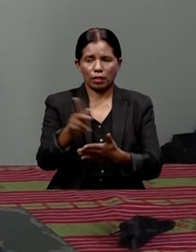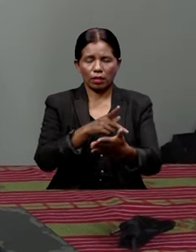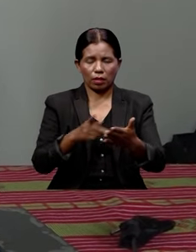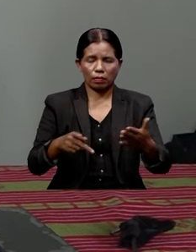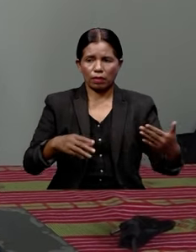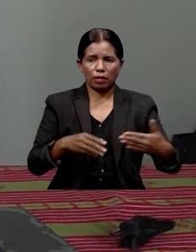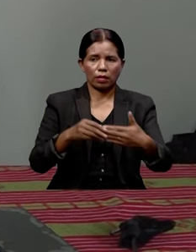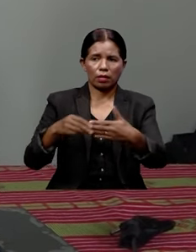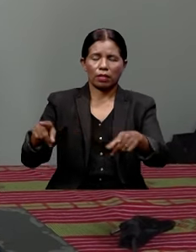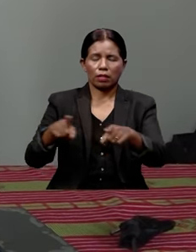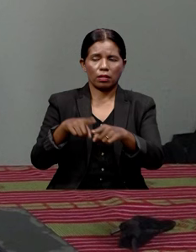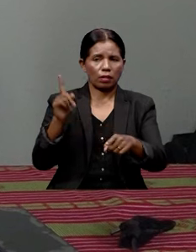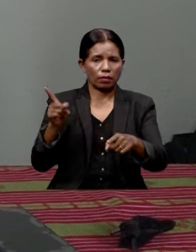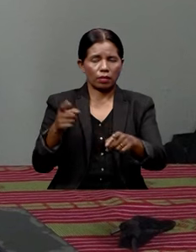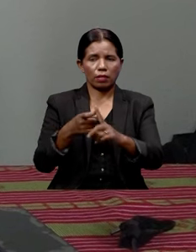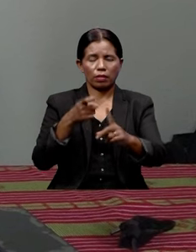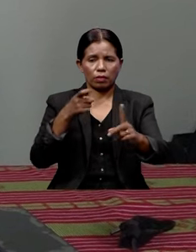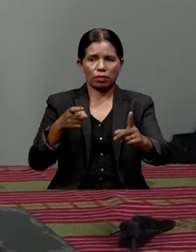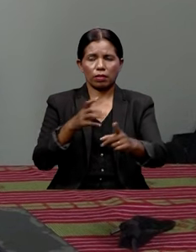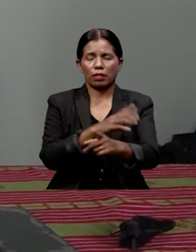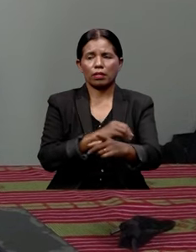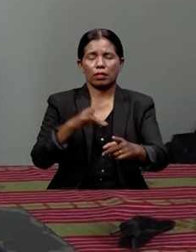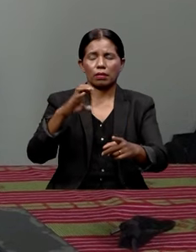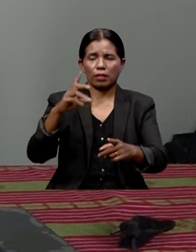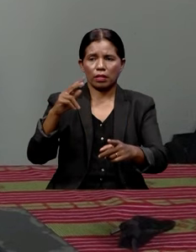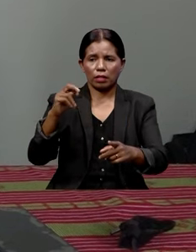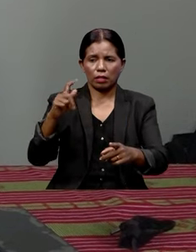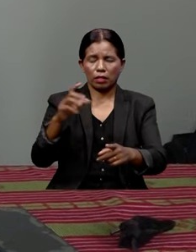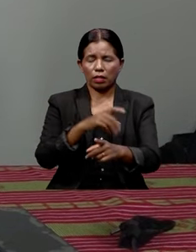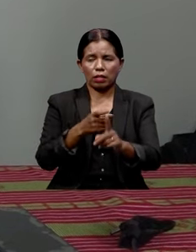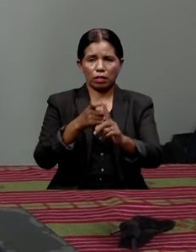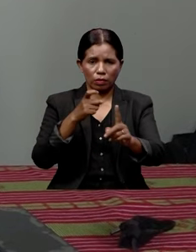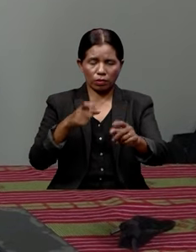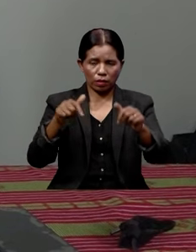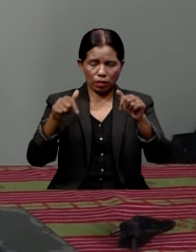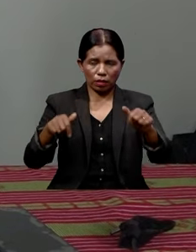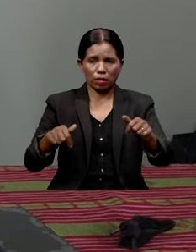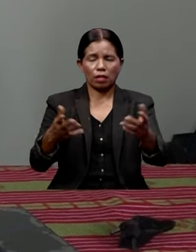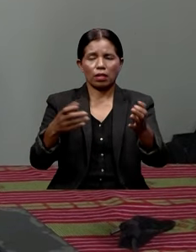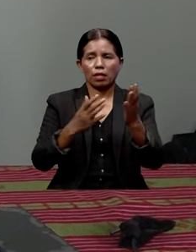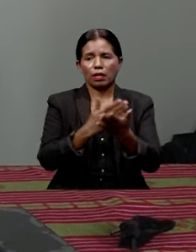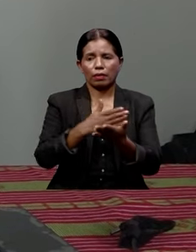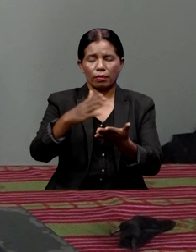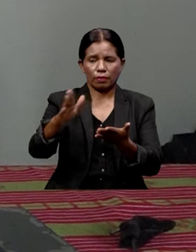organizado, no ameaça cibernética, nune, lihose submissão nidane, hakar fae,